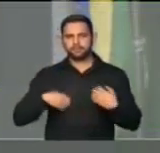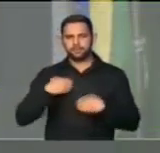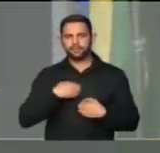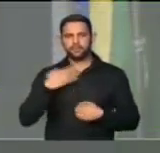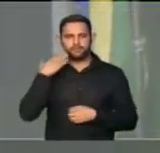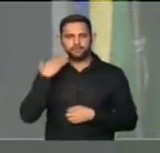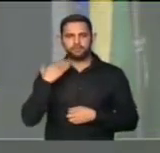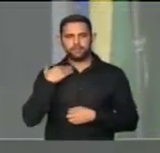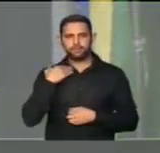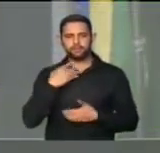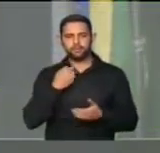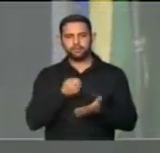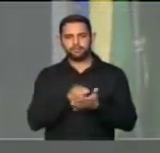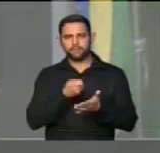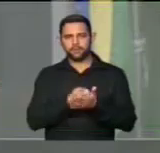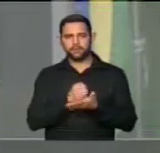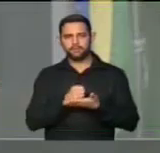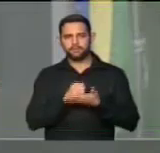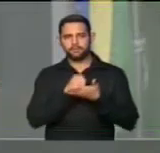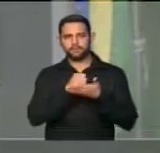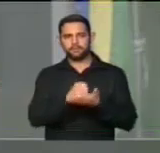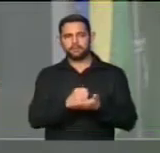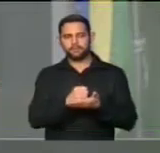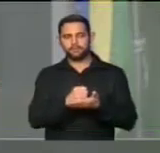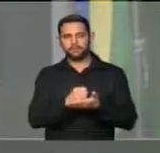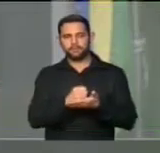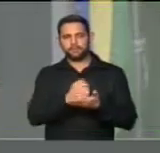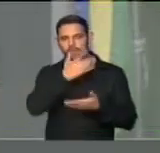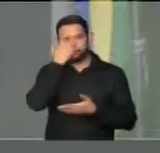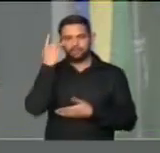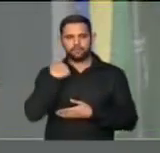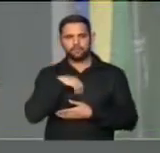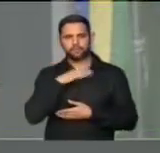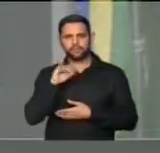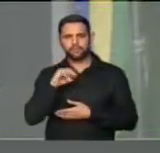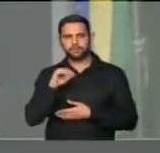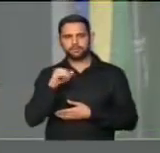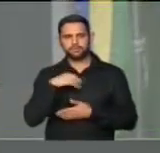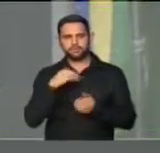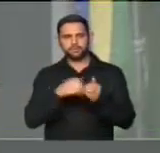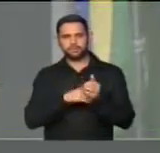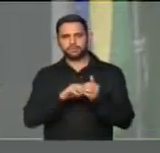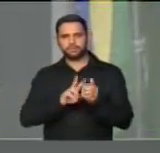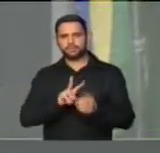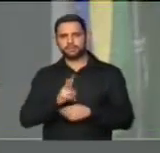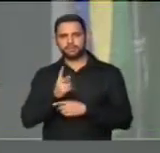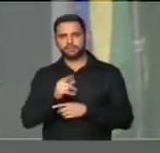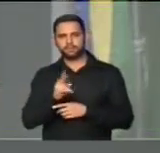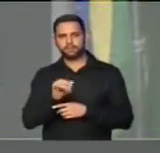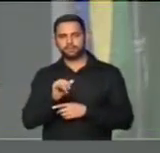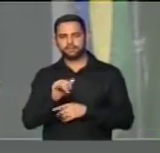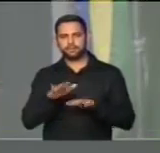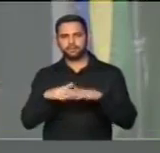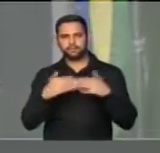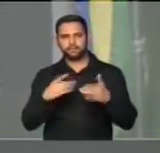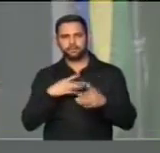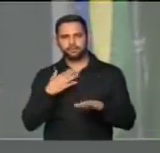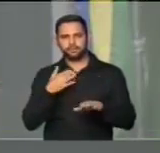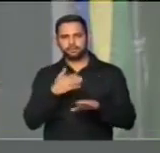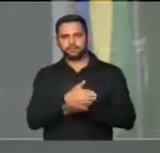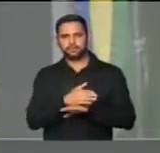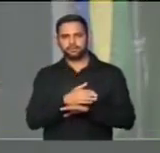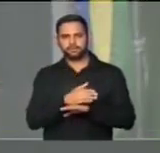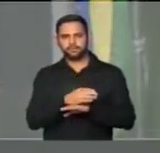bancos obrigam a oferecer ao correntista uma senha alternativa, que quando acionada essa